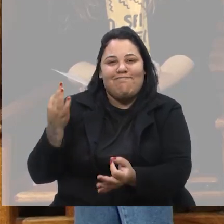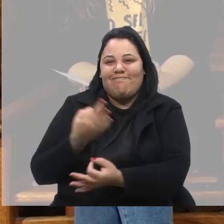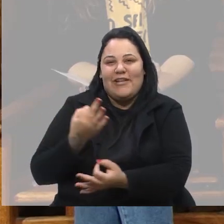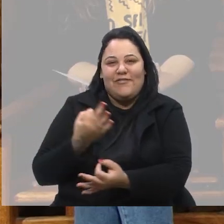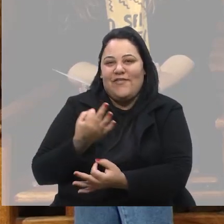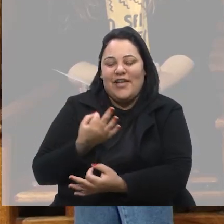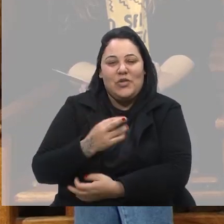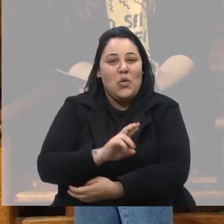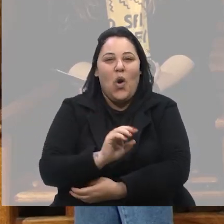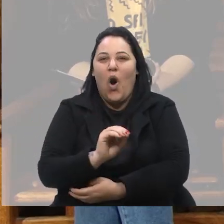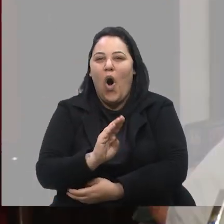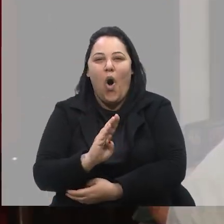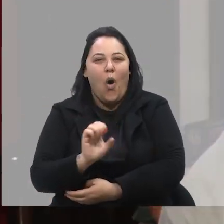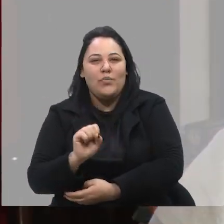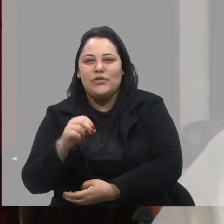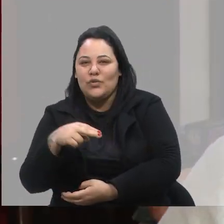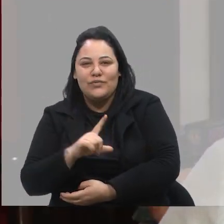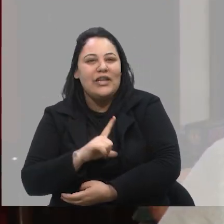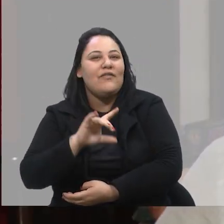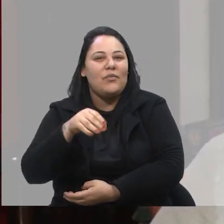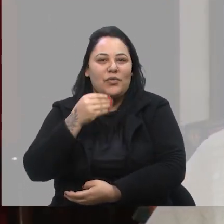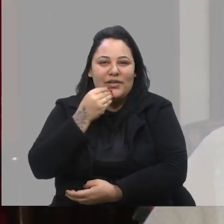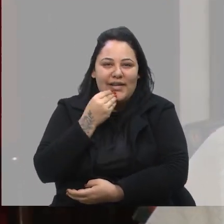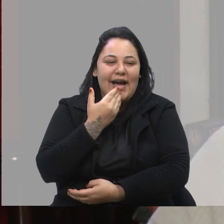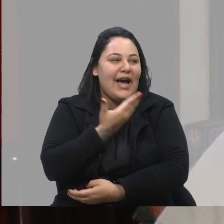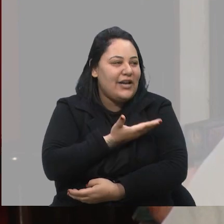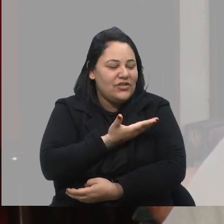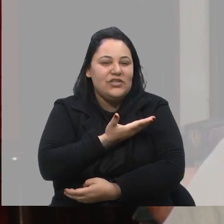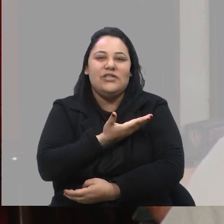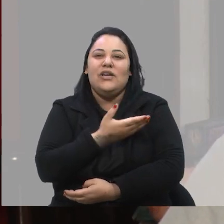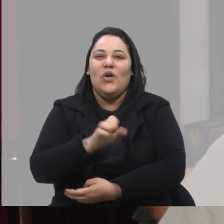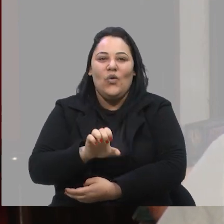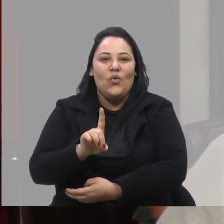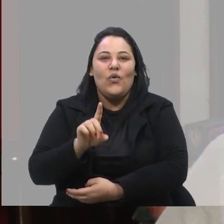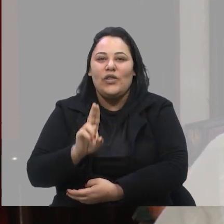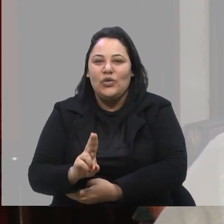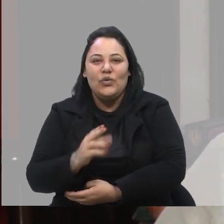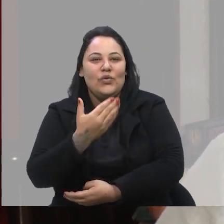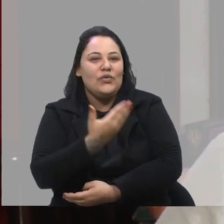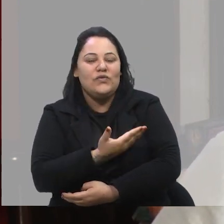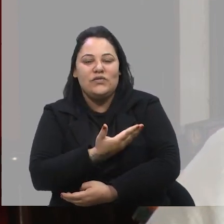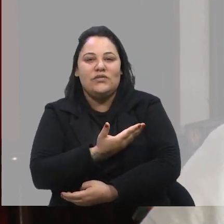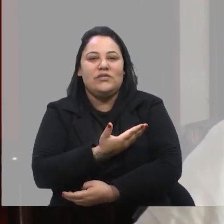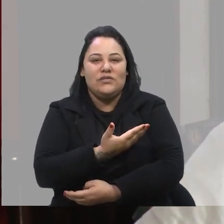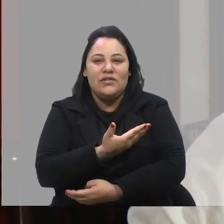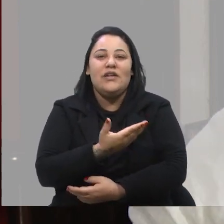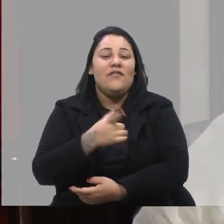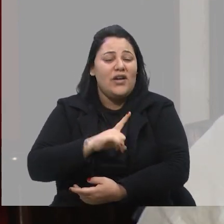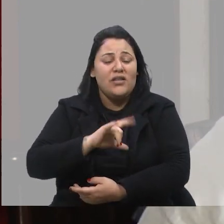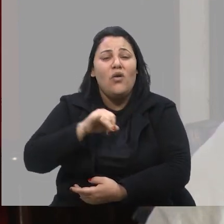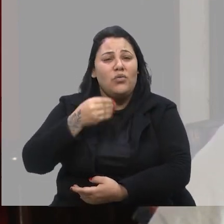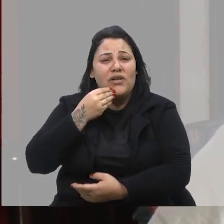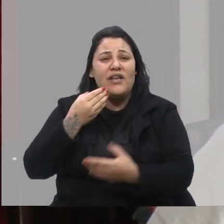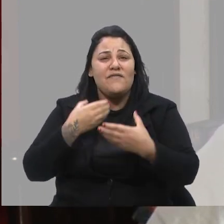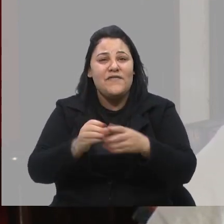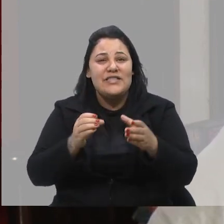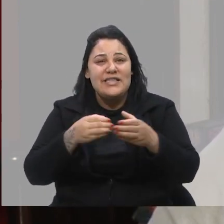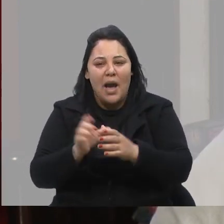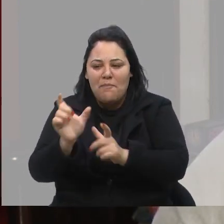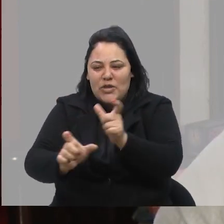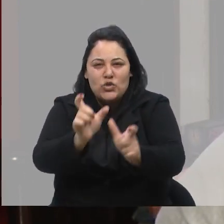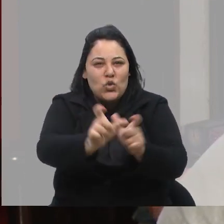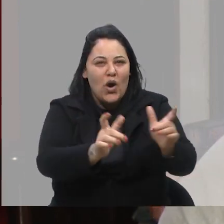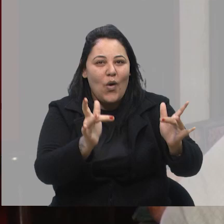Robson teve essa oportunidade, o Eduardo, a Maria, se ainda não teve, vai ter essas oportunidades, que é o quê? Vivenciar pessoas que